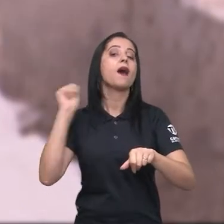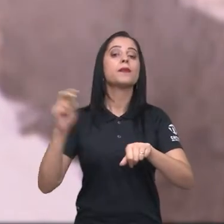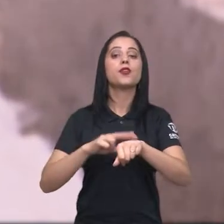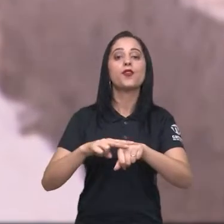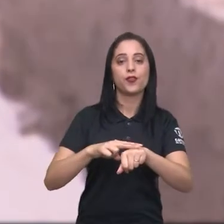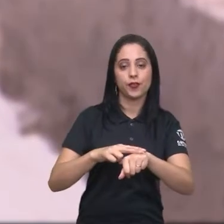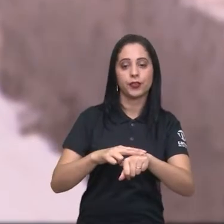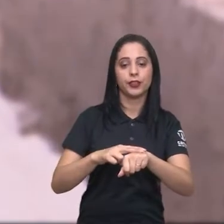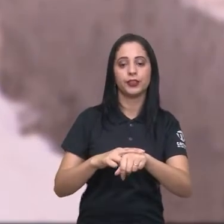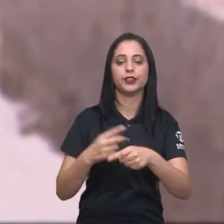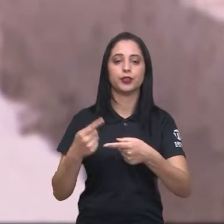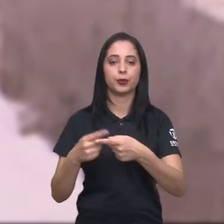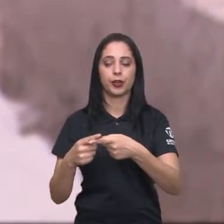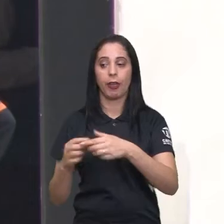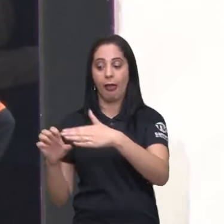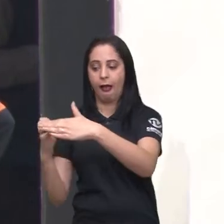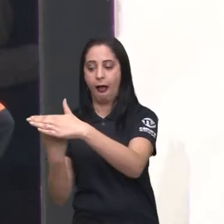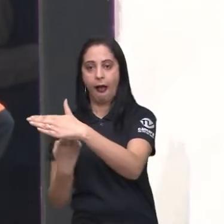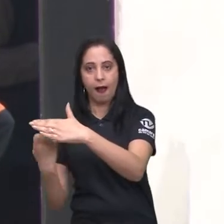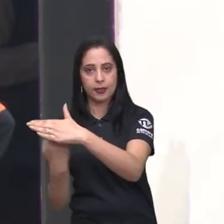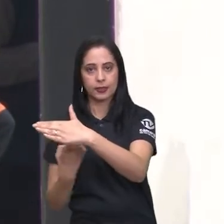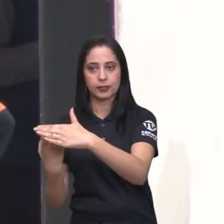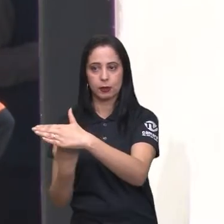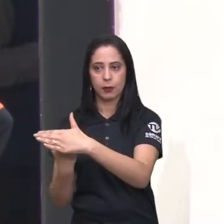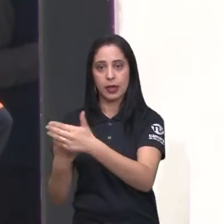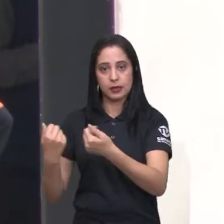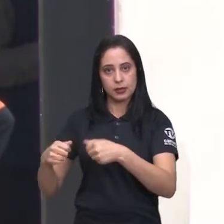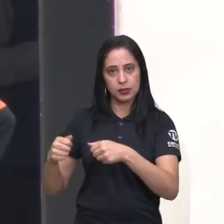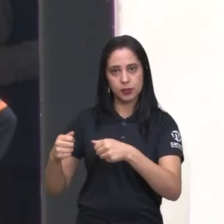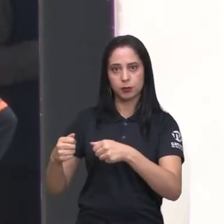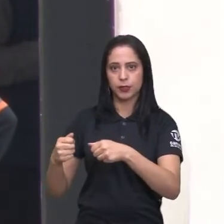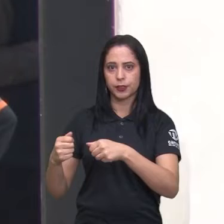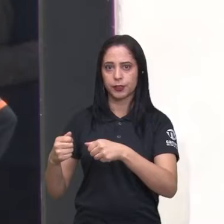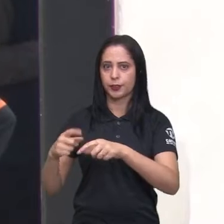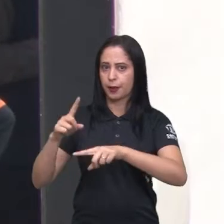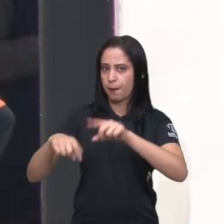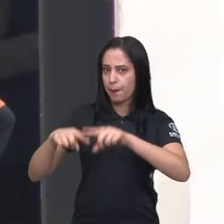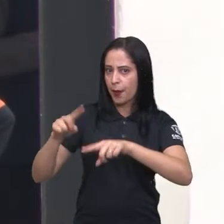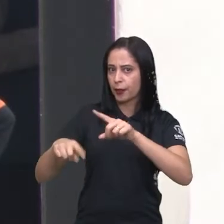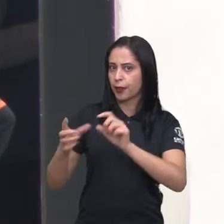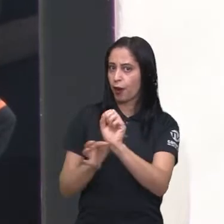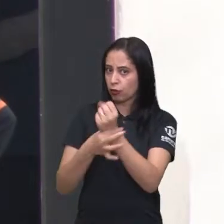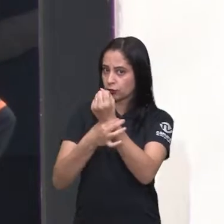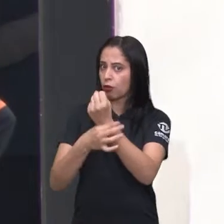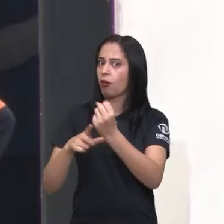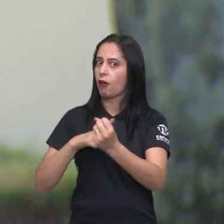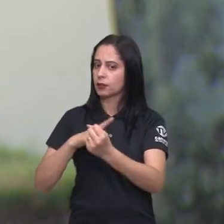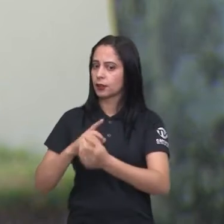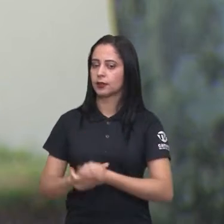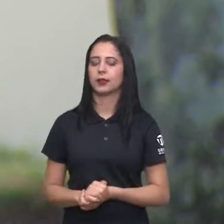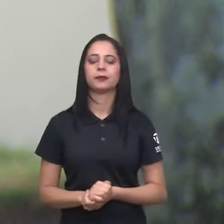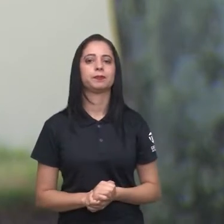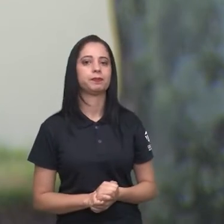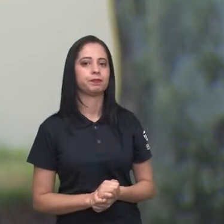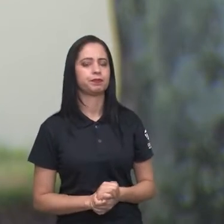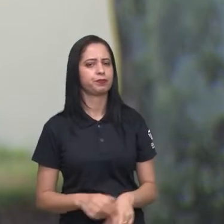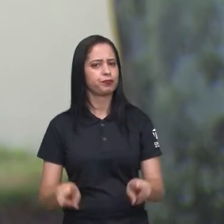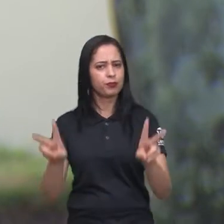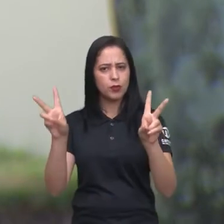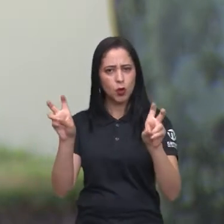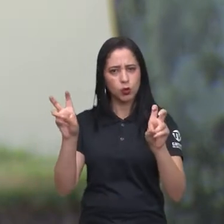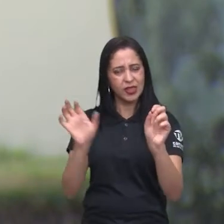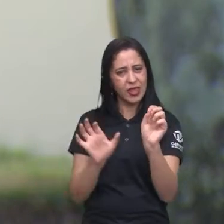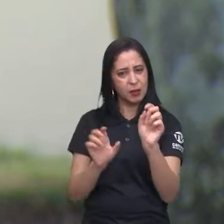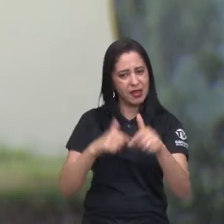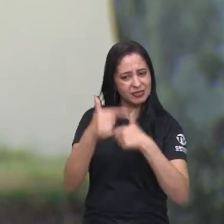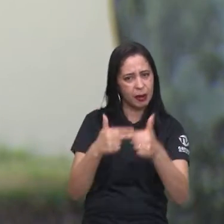conscientização da sociedade e das empresas sobre a importância da prevenção de acidentes no ambiente de trabalho. Quando se fala em segurança